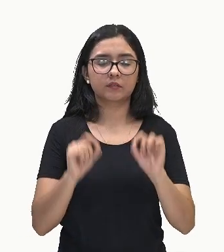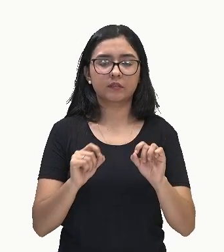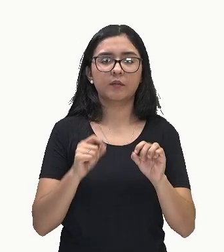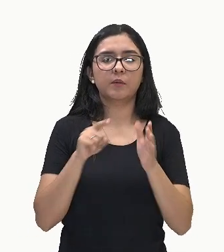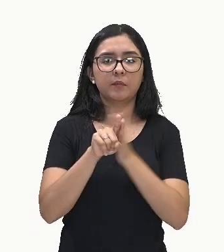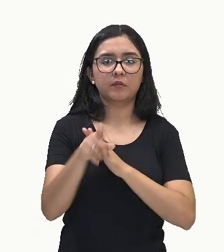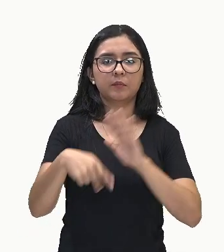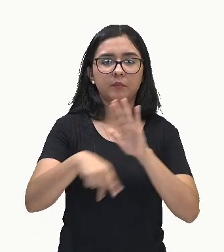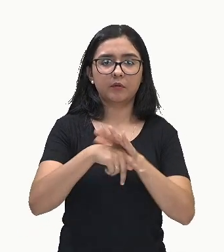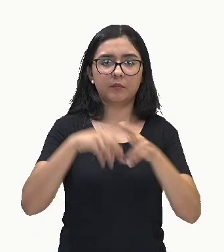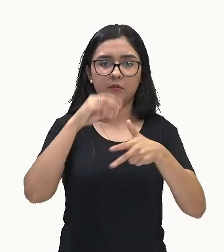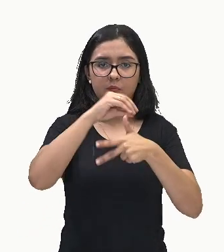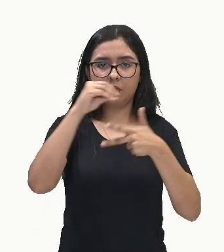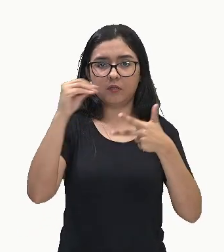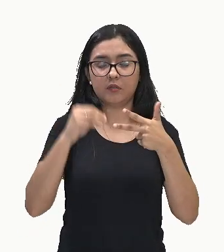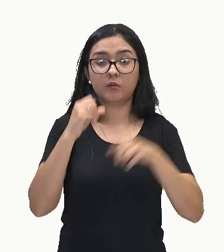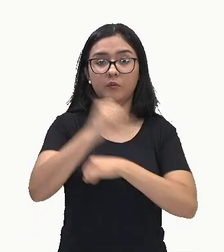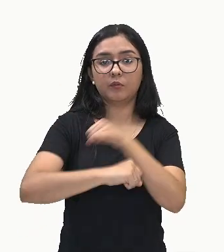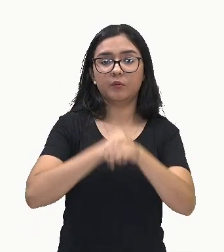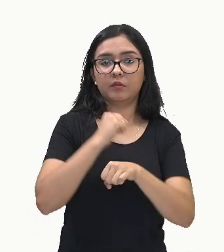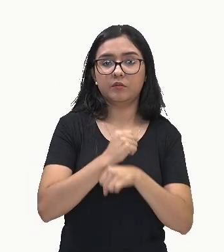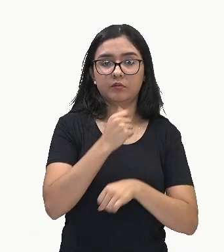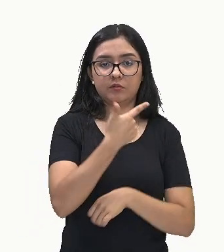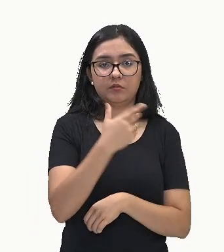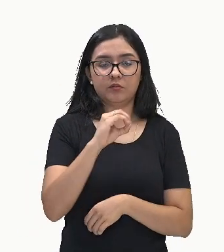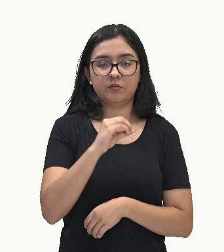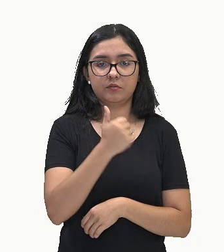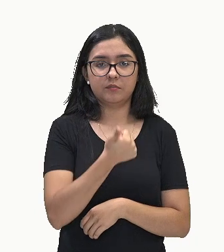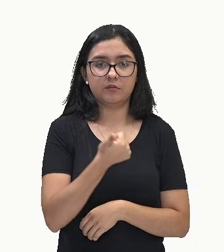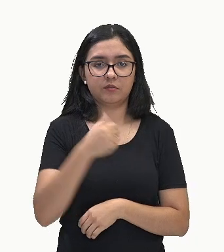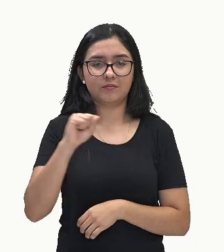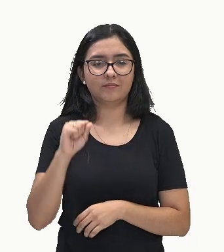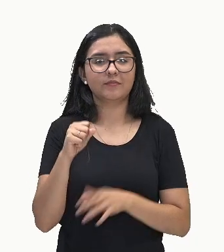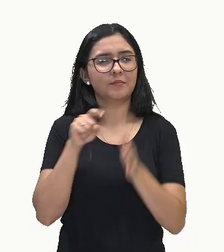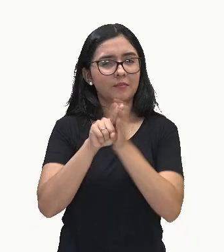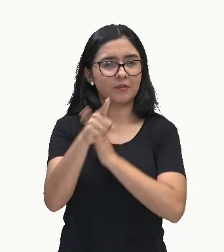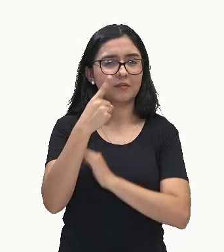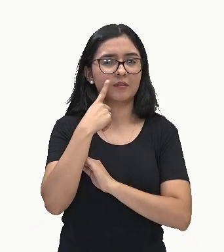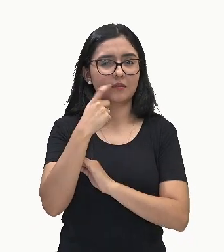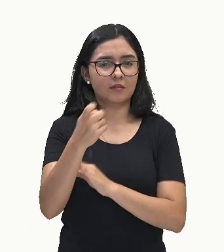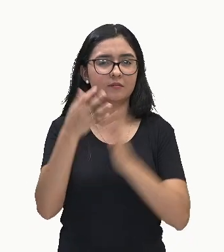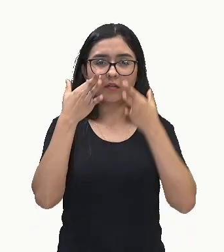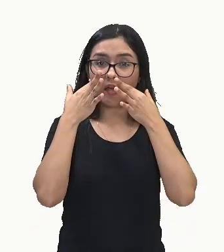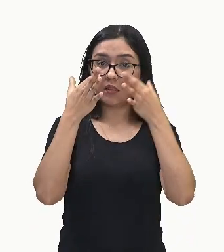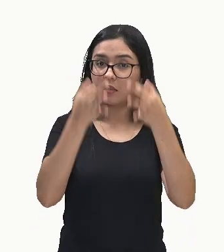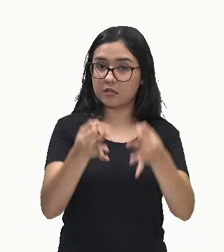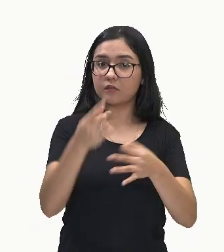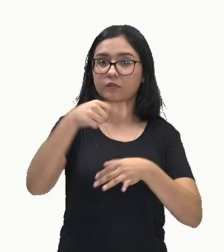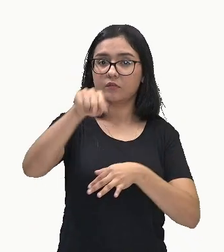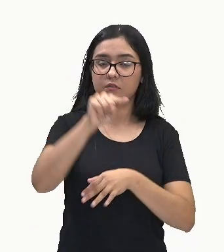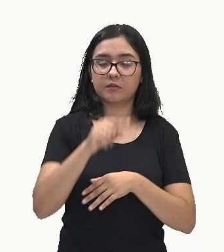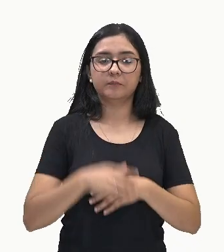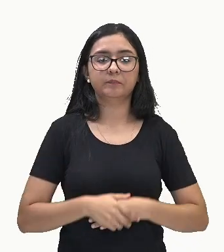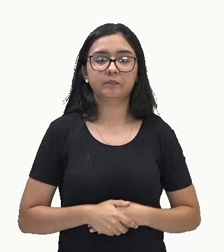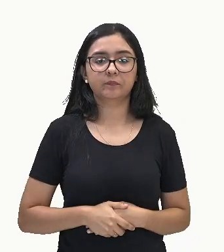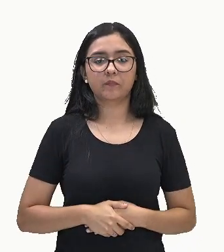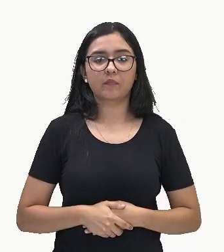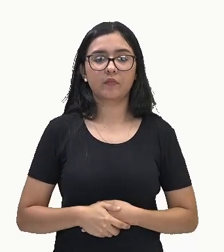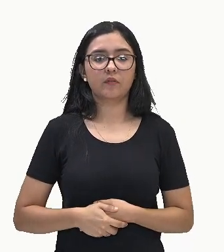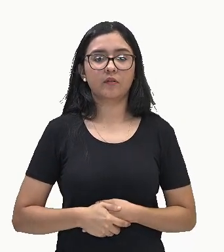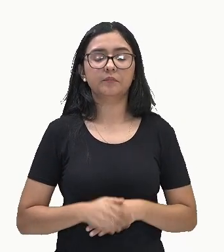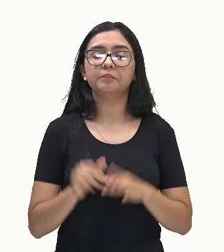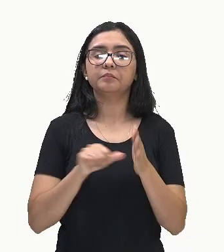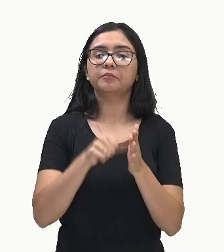2018 que diz o seguinte essa questão é muito interessante Então é bom a gente prestar bastante atenção